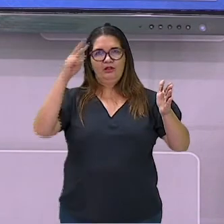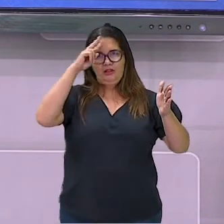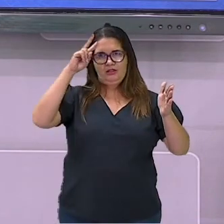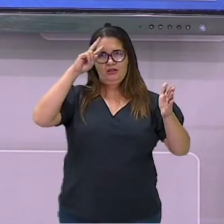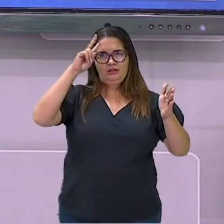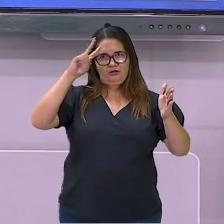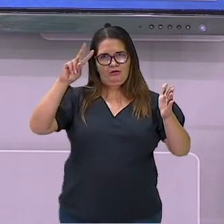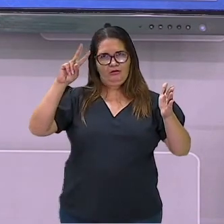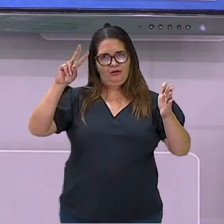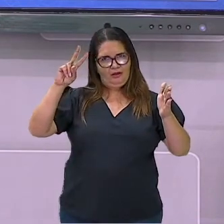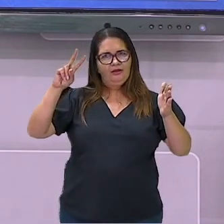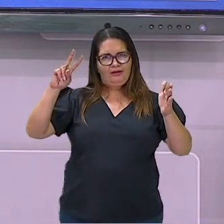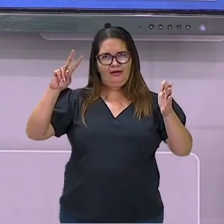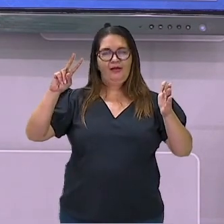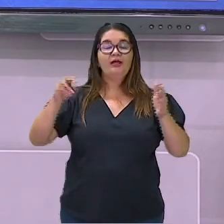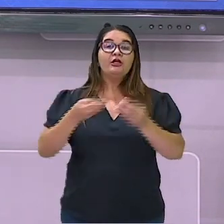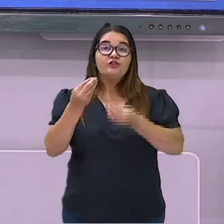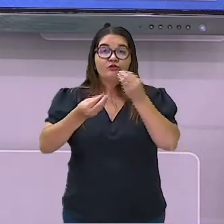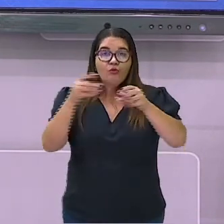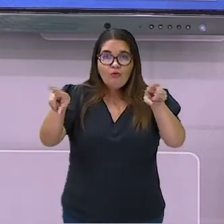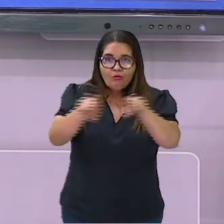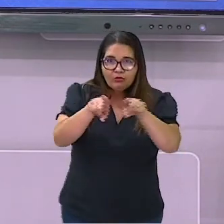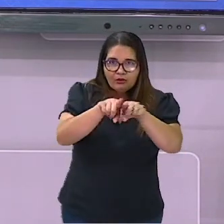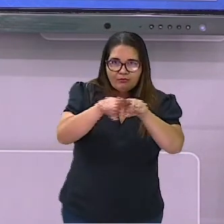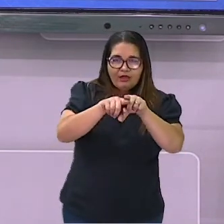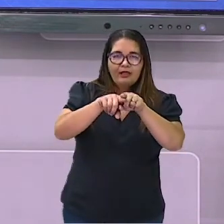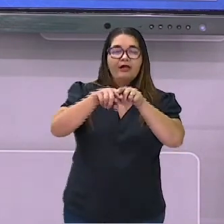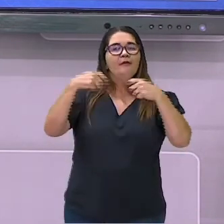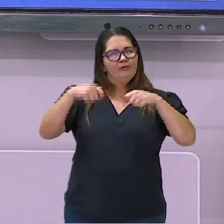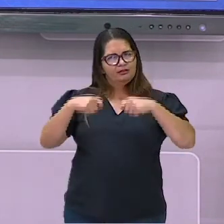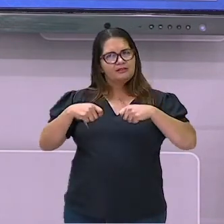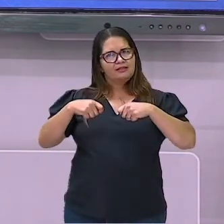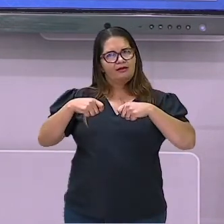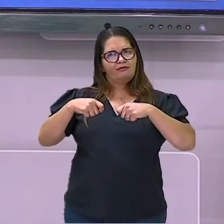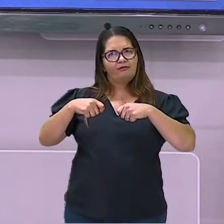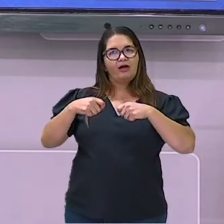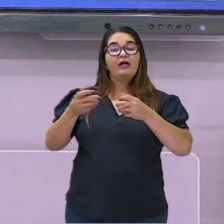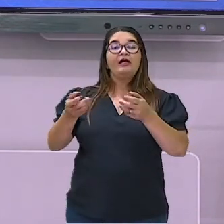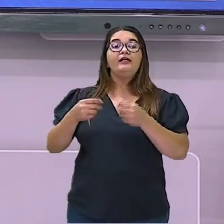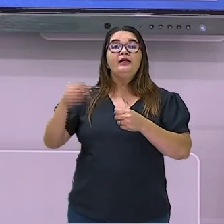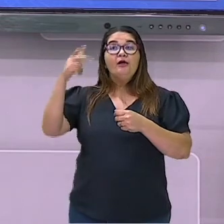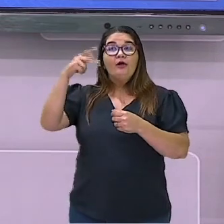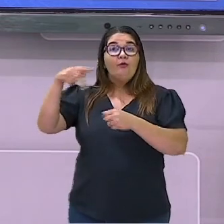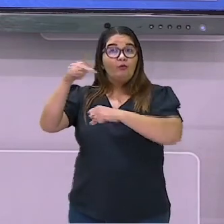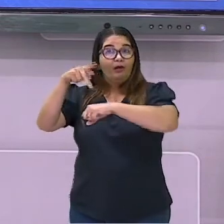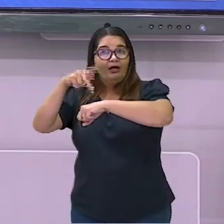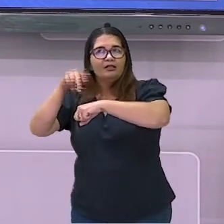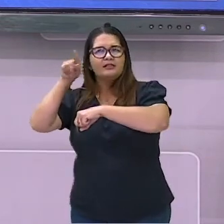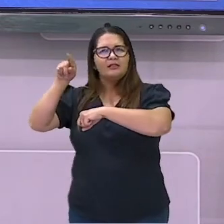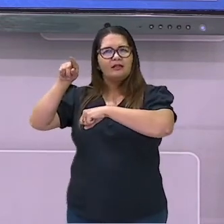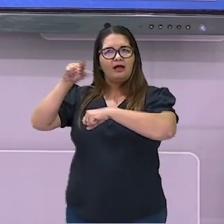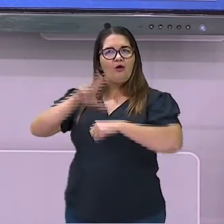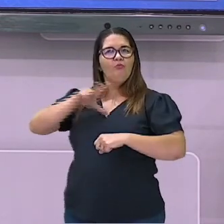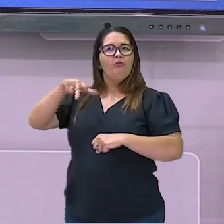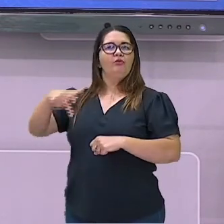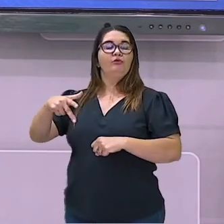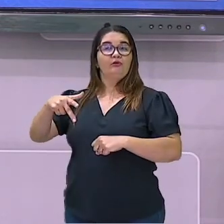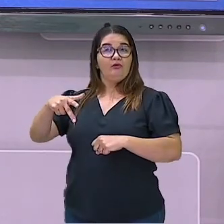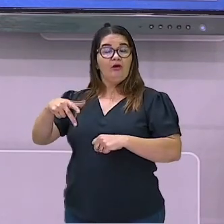época, e 1% das rendas da coroa, e cobrar os impostos. Então, dentro dessas